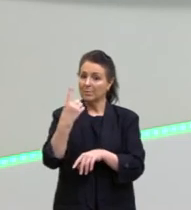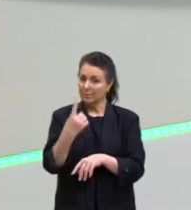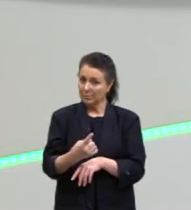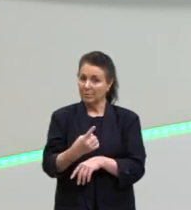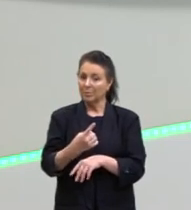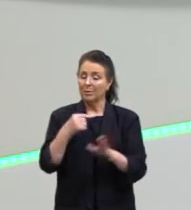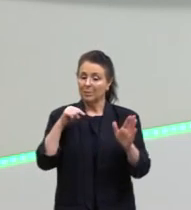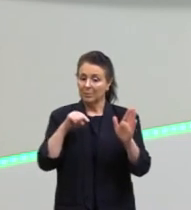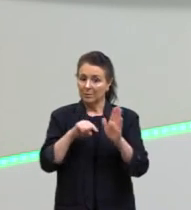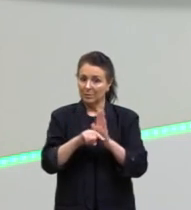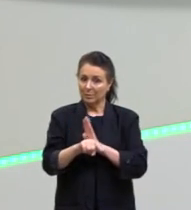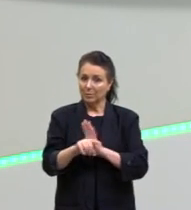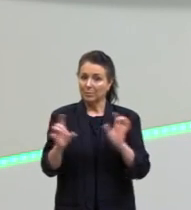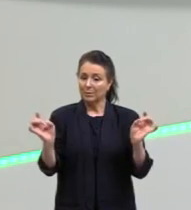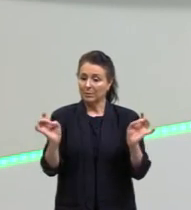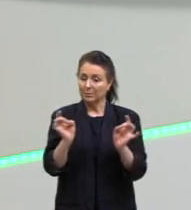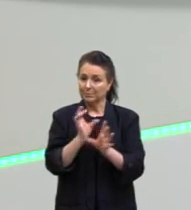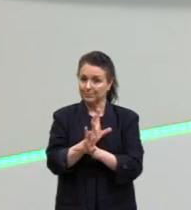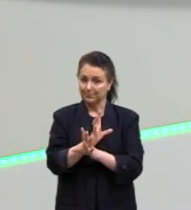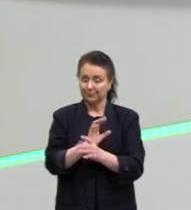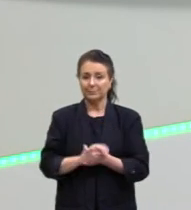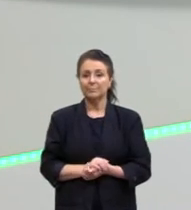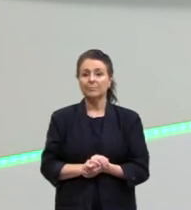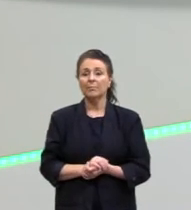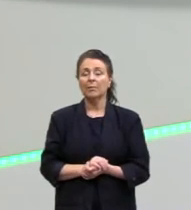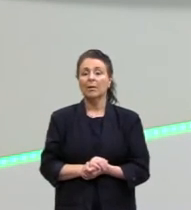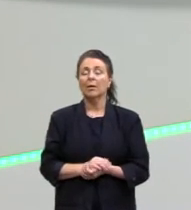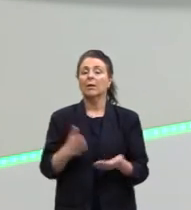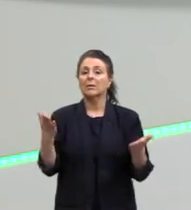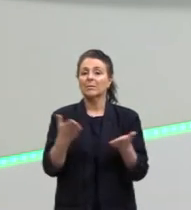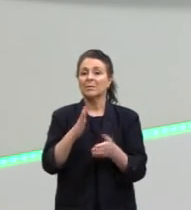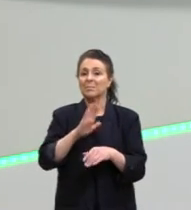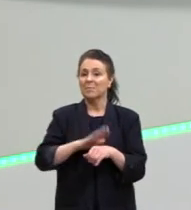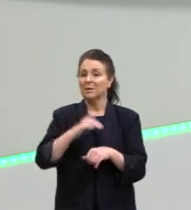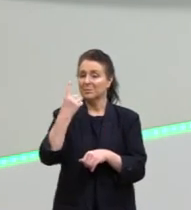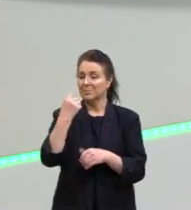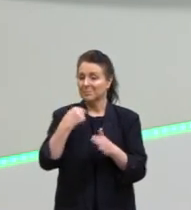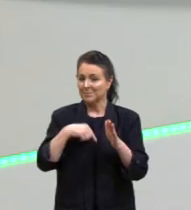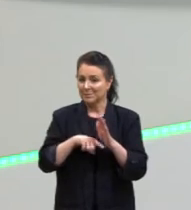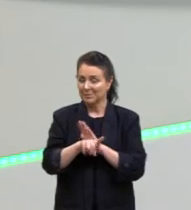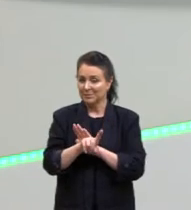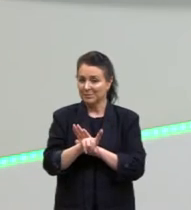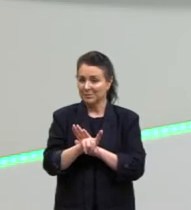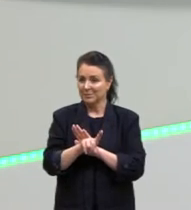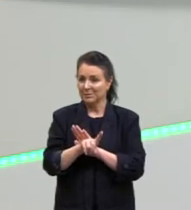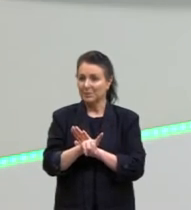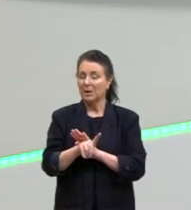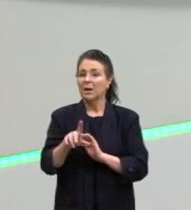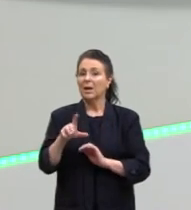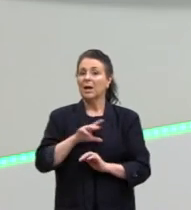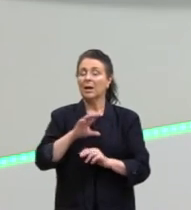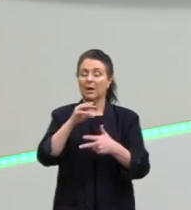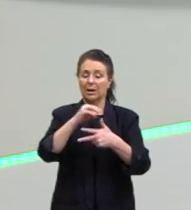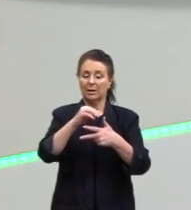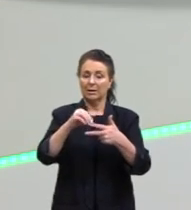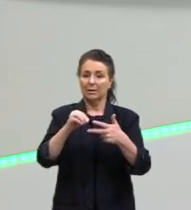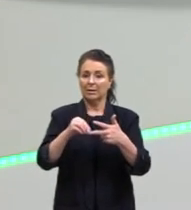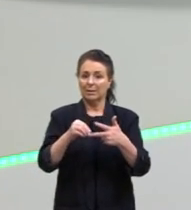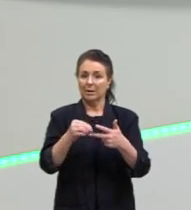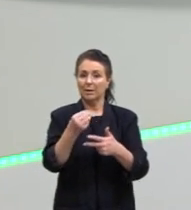concluída nós podemos partir para mais uma essa próxima questão ela é do Enem de